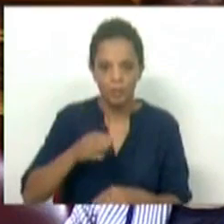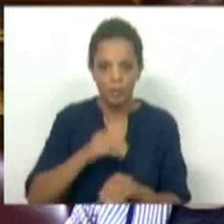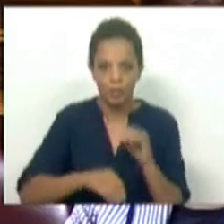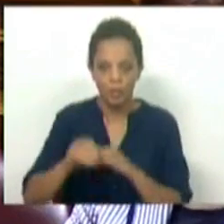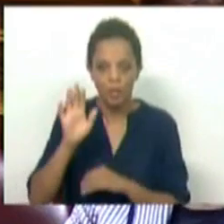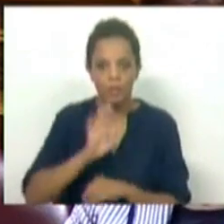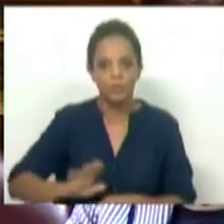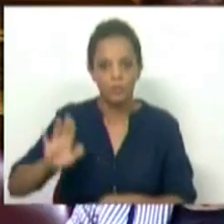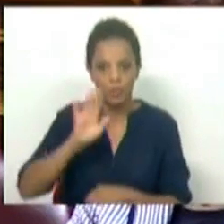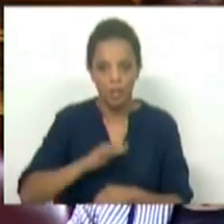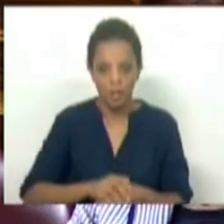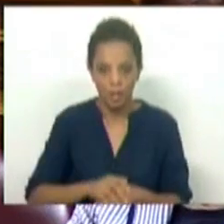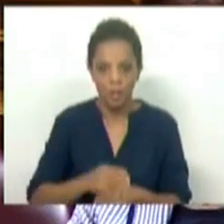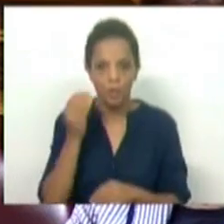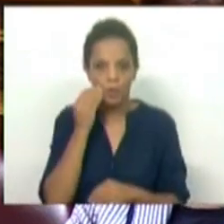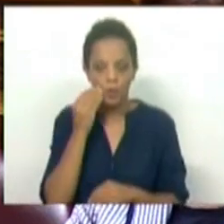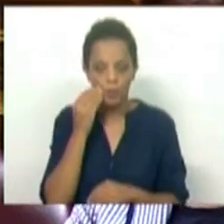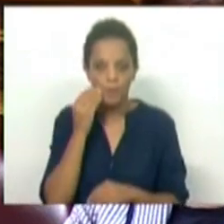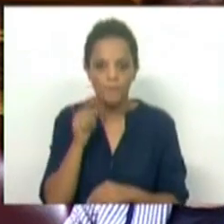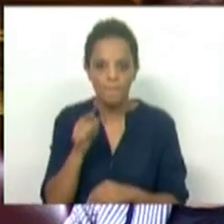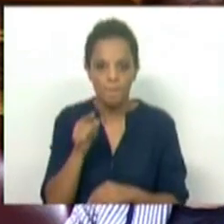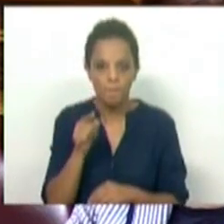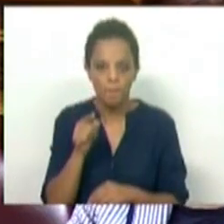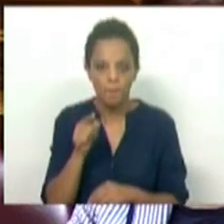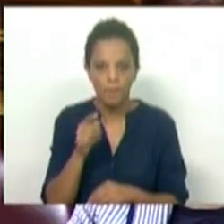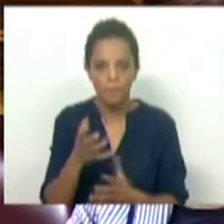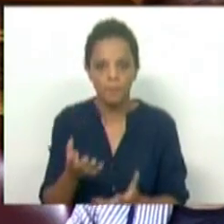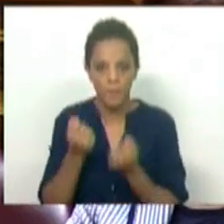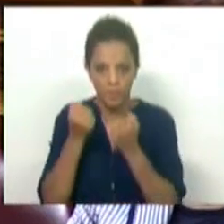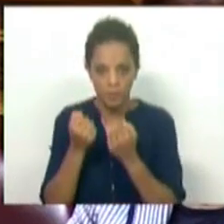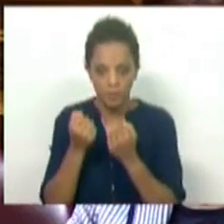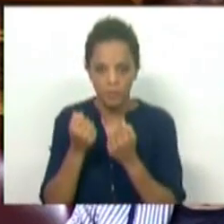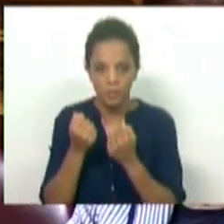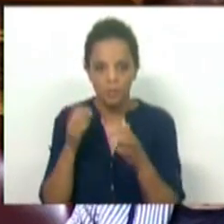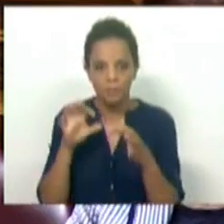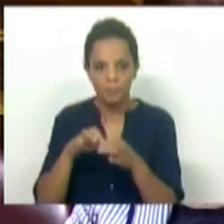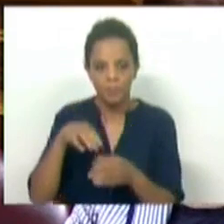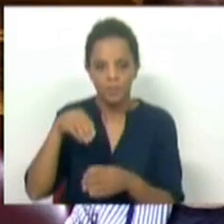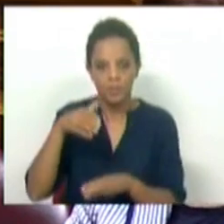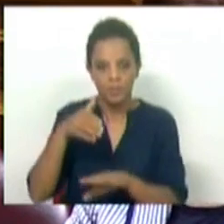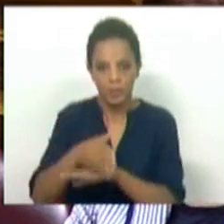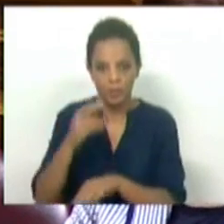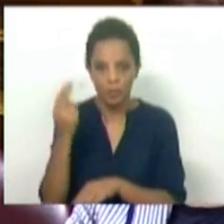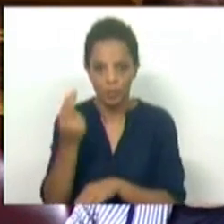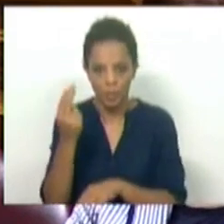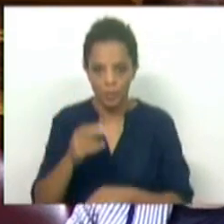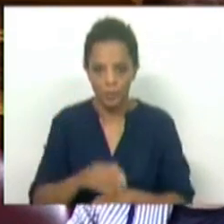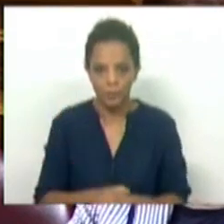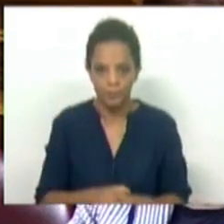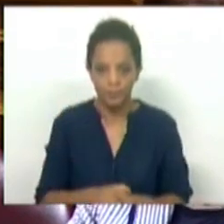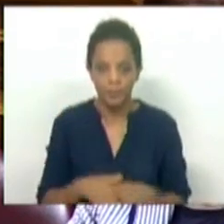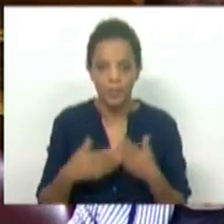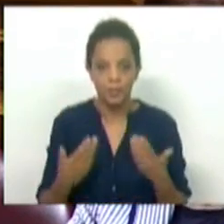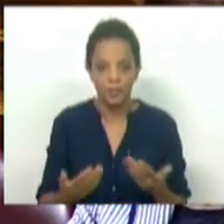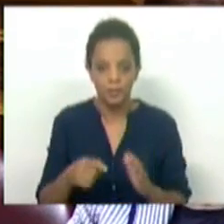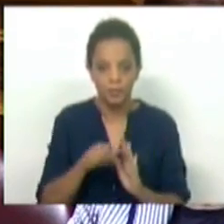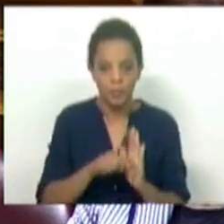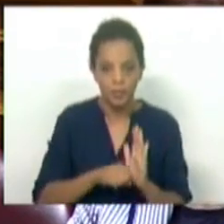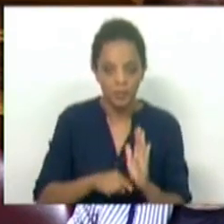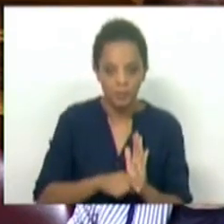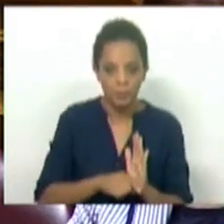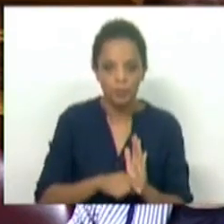eleitoral nacional numa clara ultrapassagem do desejável à escala de intervenção da União. Afetam assim princípios